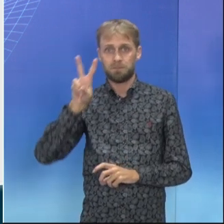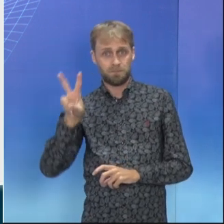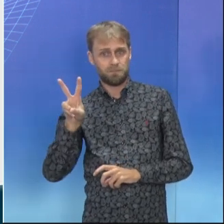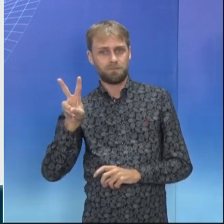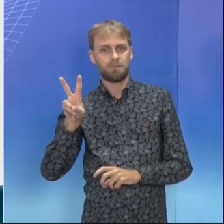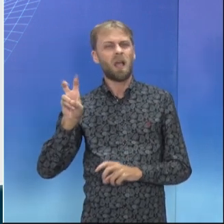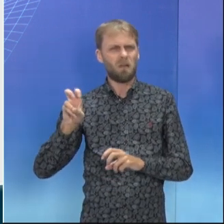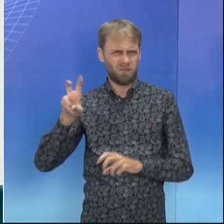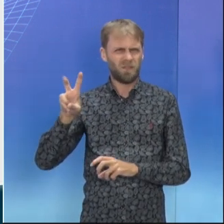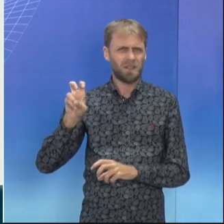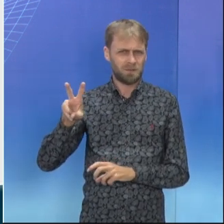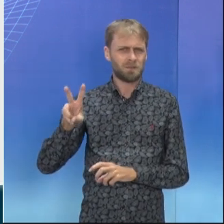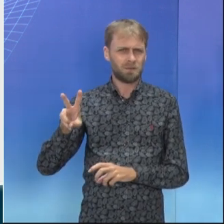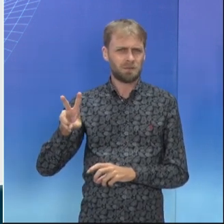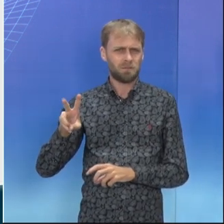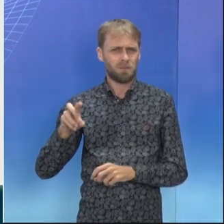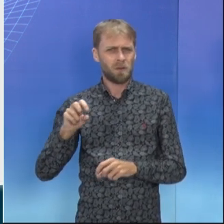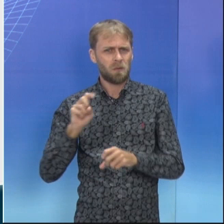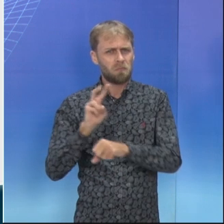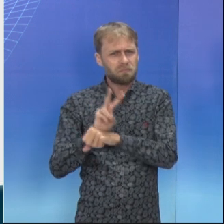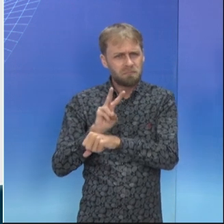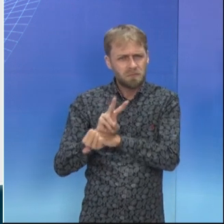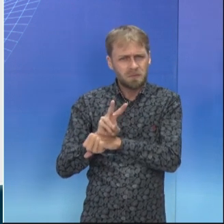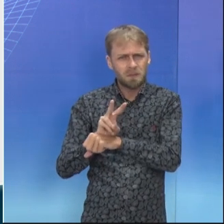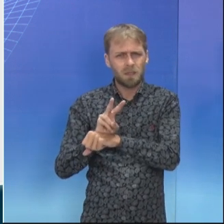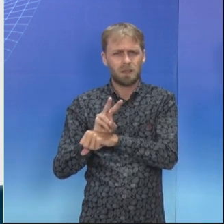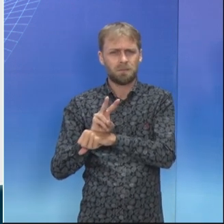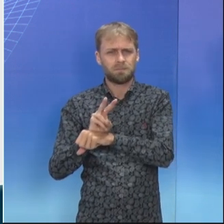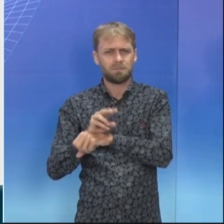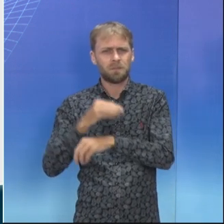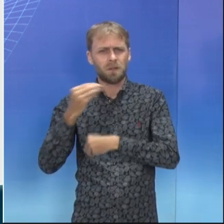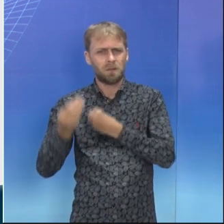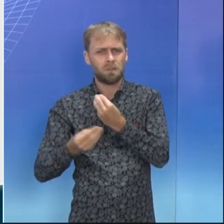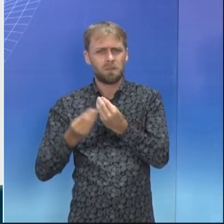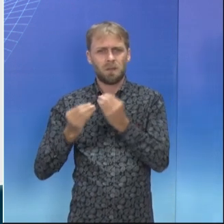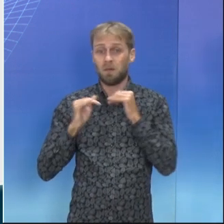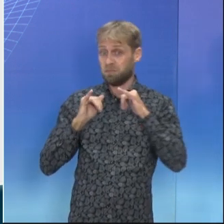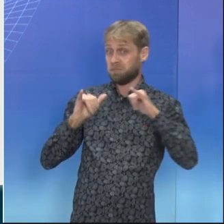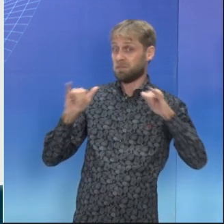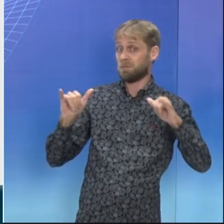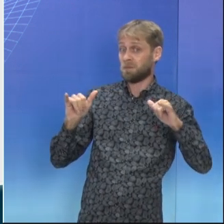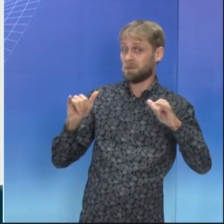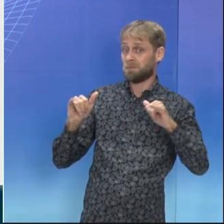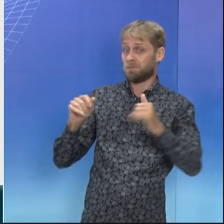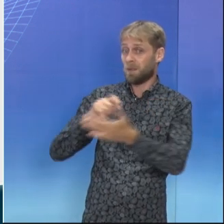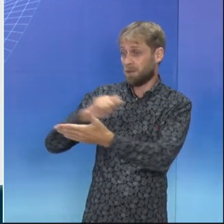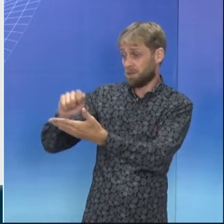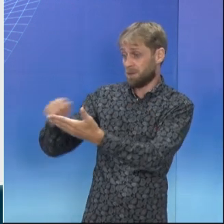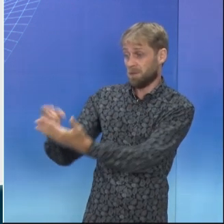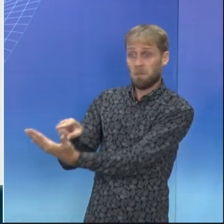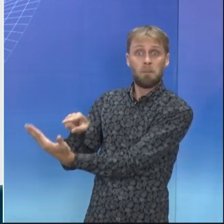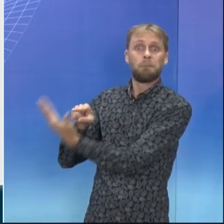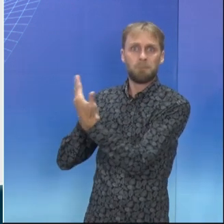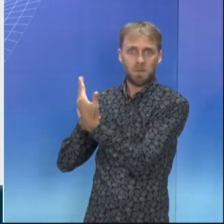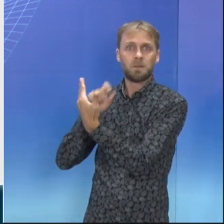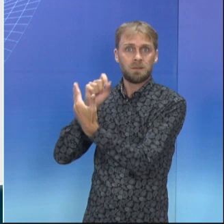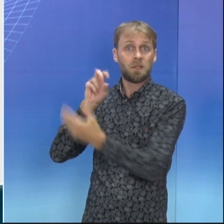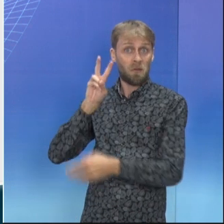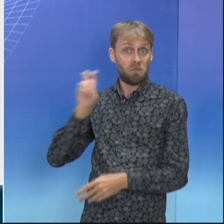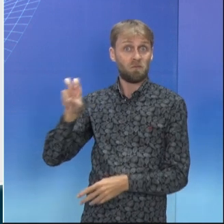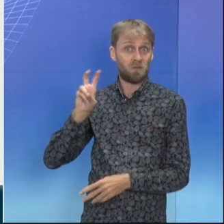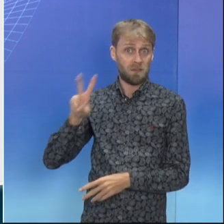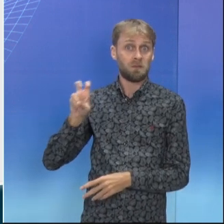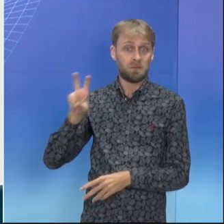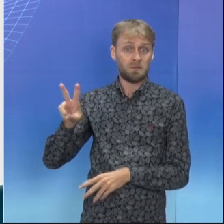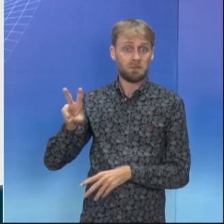HPV. Ao discorrer sobre o contágio e a prevenção do papiloma humano, a autora informa aos leitores que